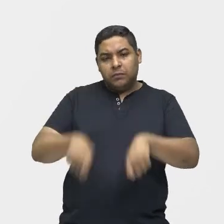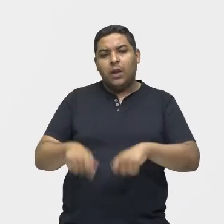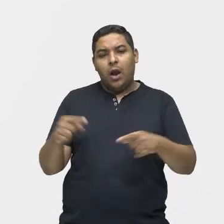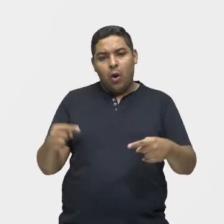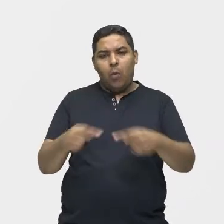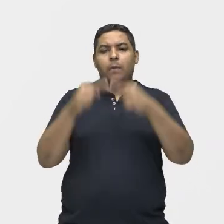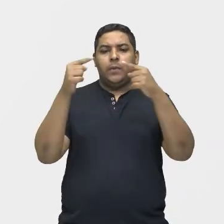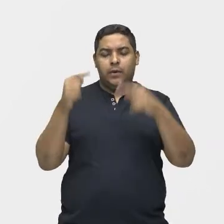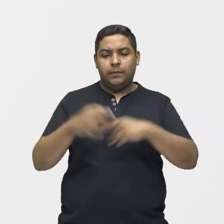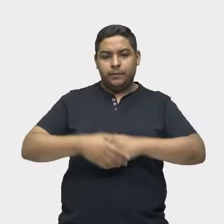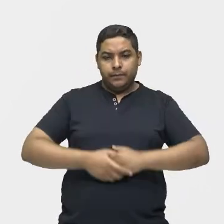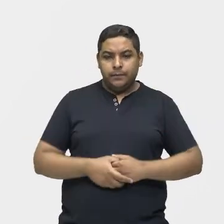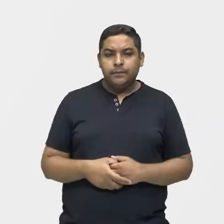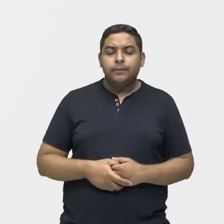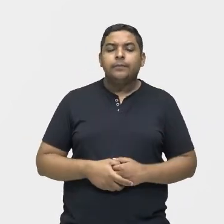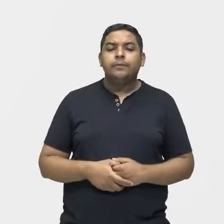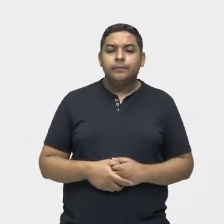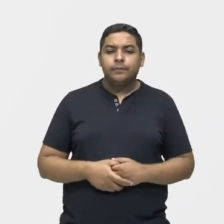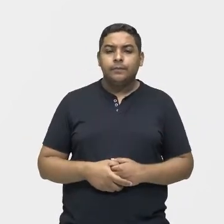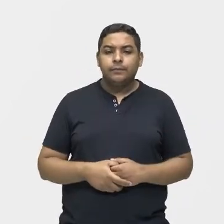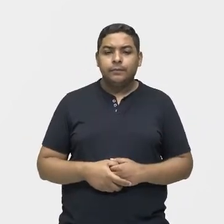a alternativa que apresenta